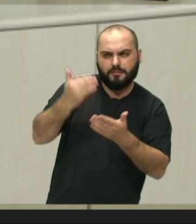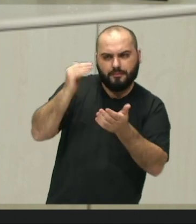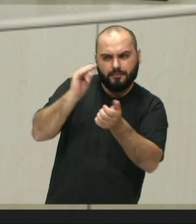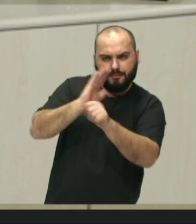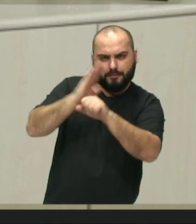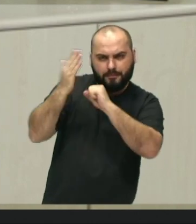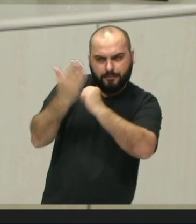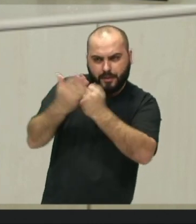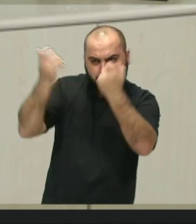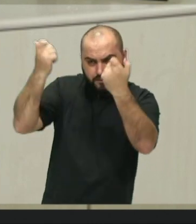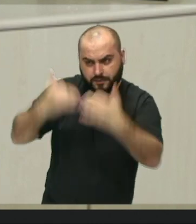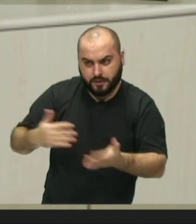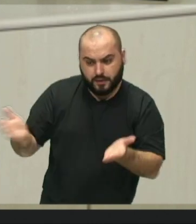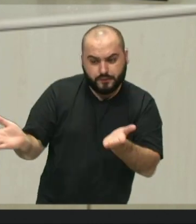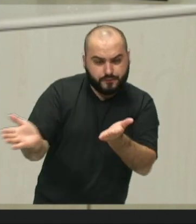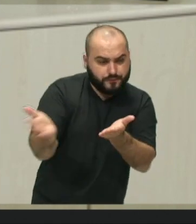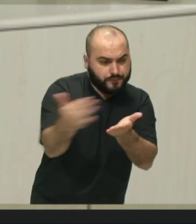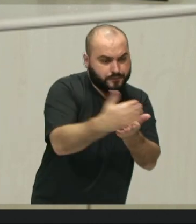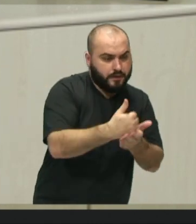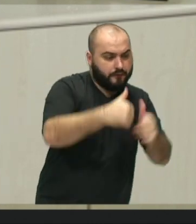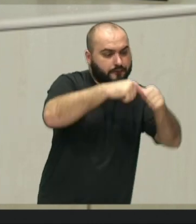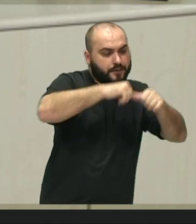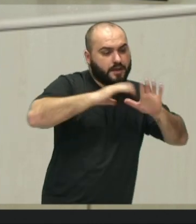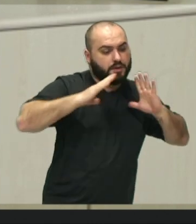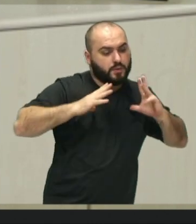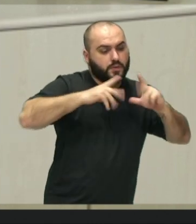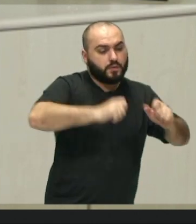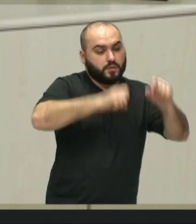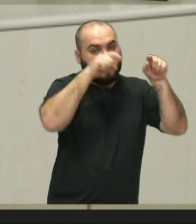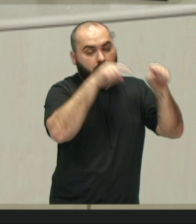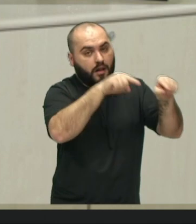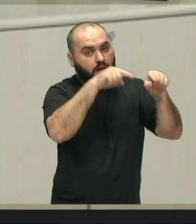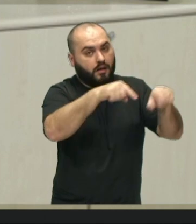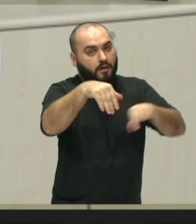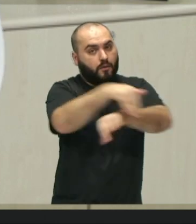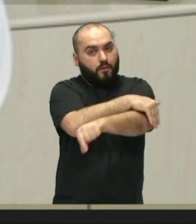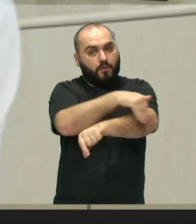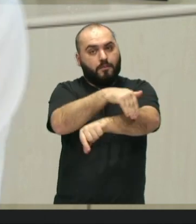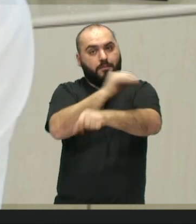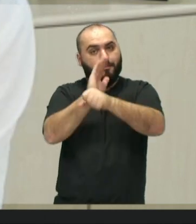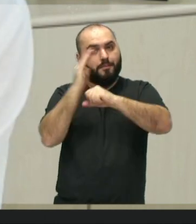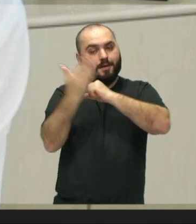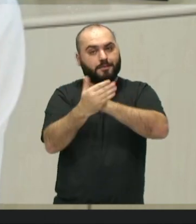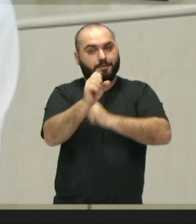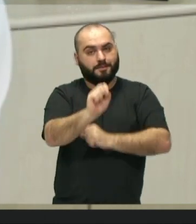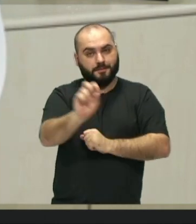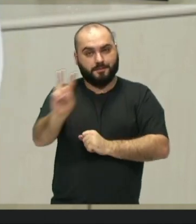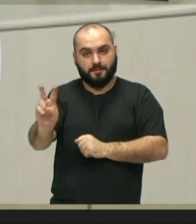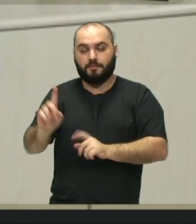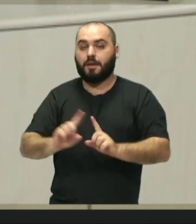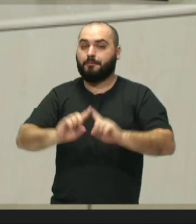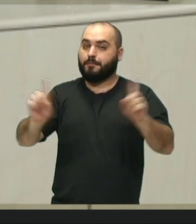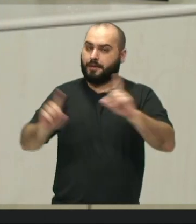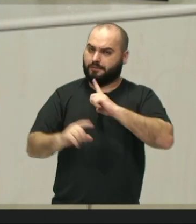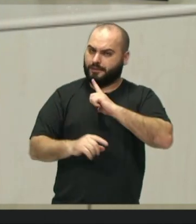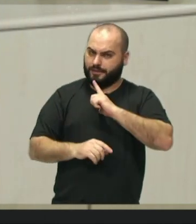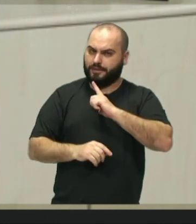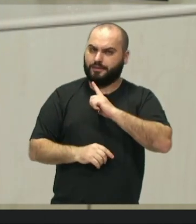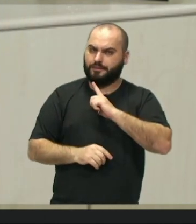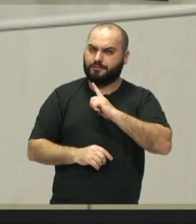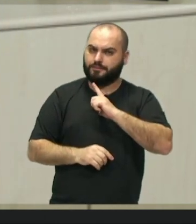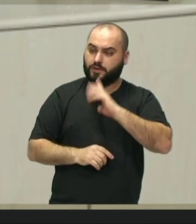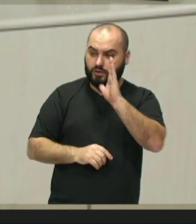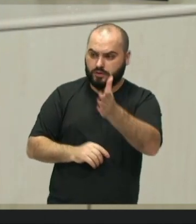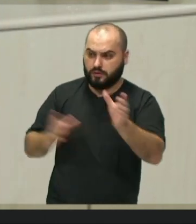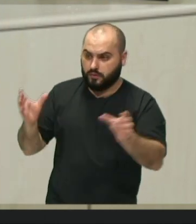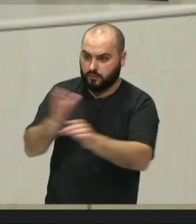Praia Brava, Centro e parte da Vila Operária, que é onde a gente já tem a rede implantada em tratamento. Mas a gente tem em execução, aliás, já está pronto.